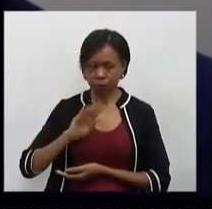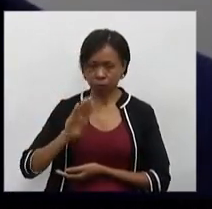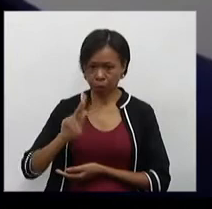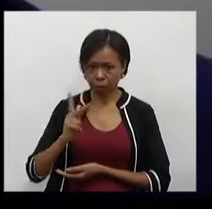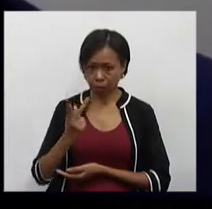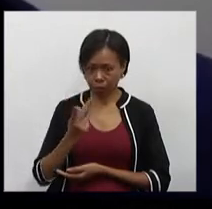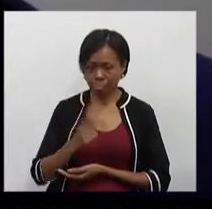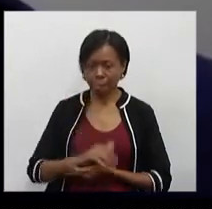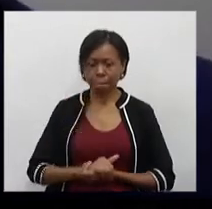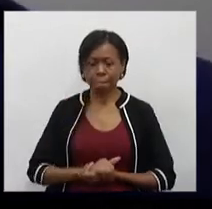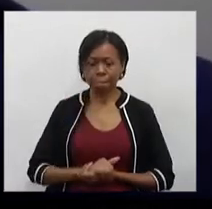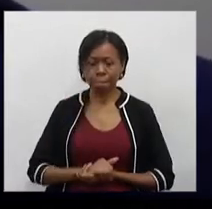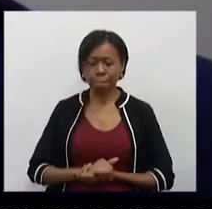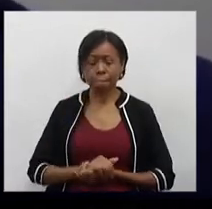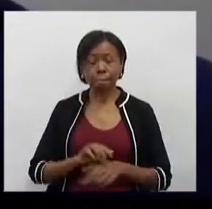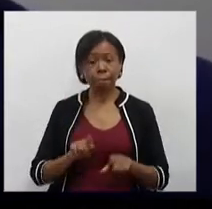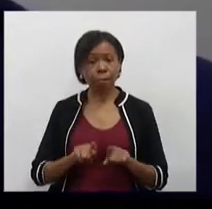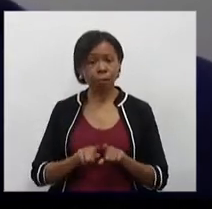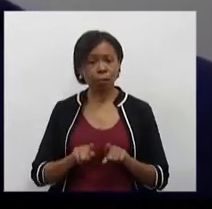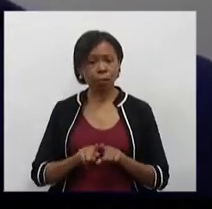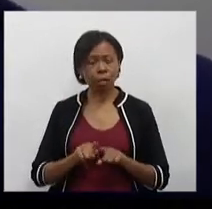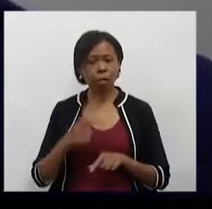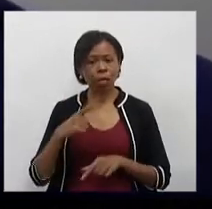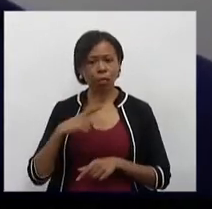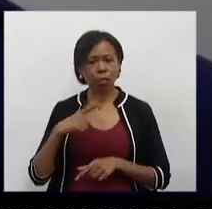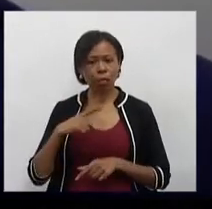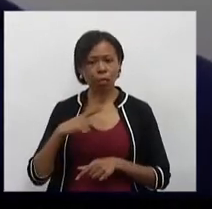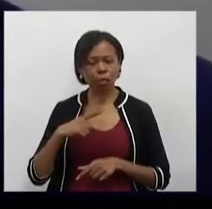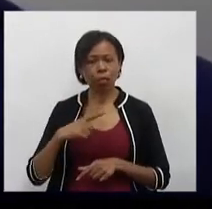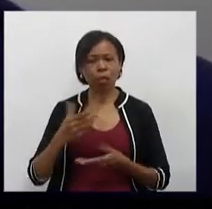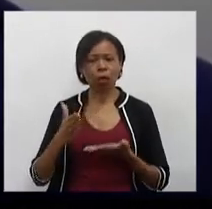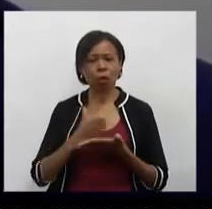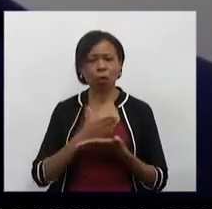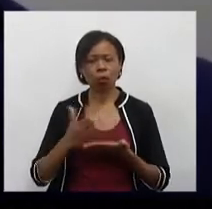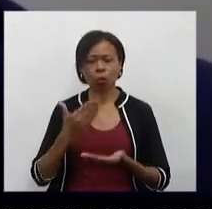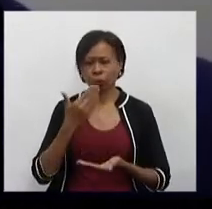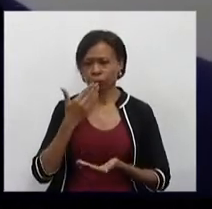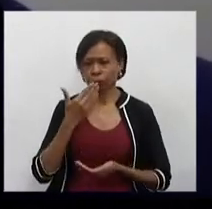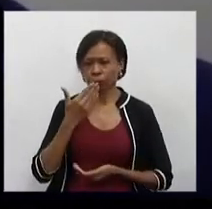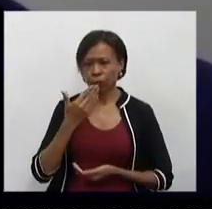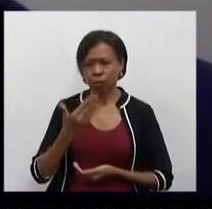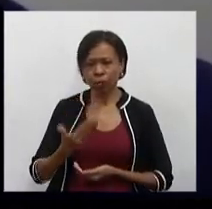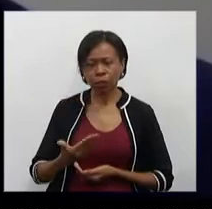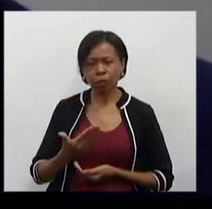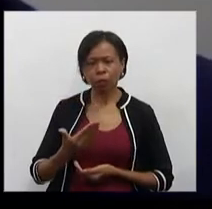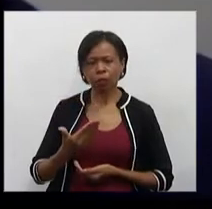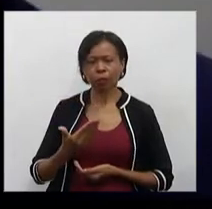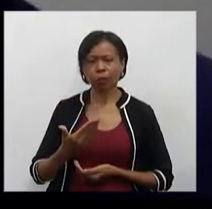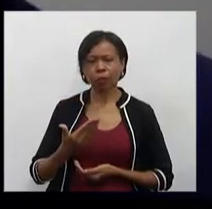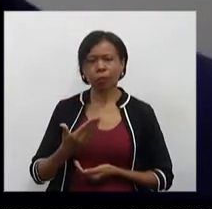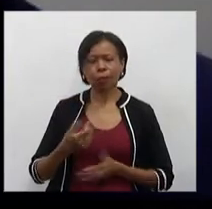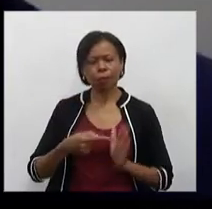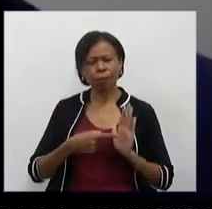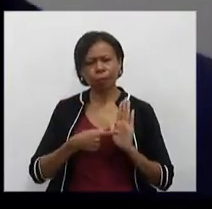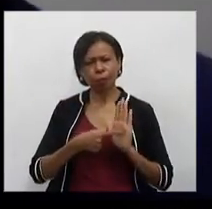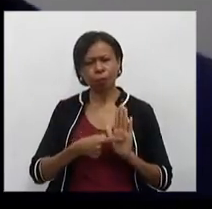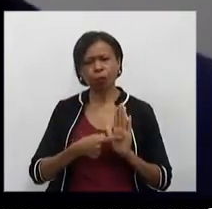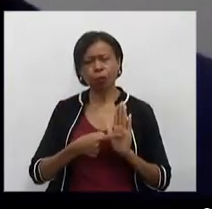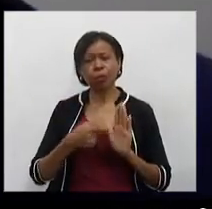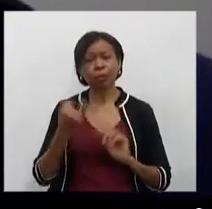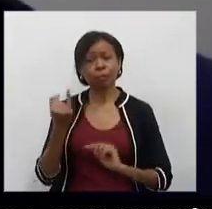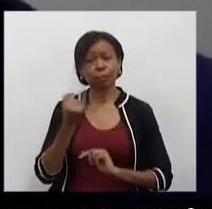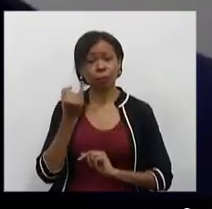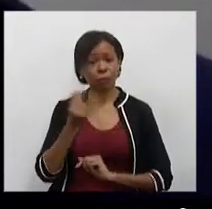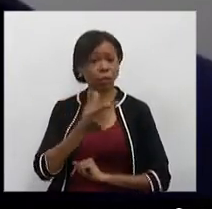nos nossos requerimentos também incluímos a importância da vacinação das pessoas